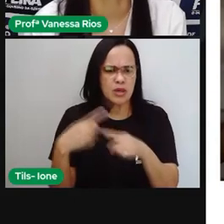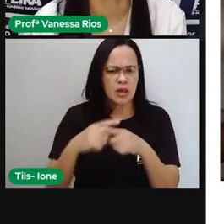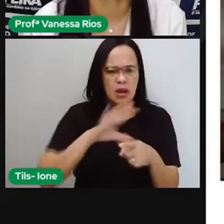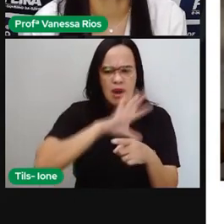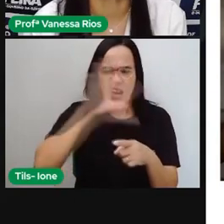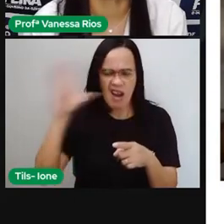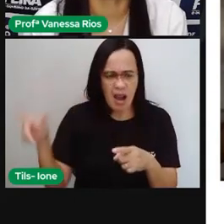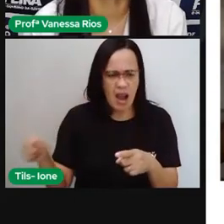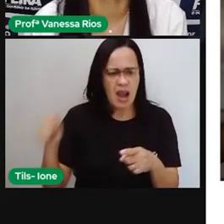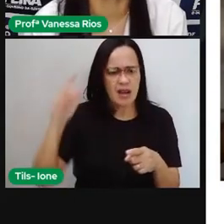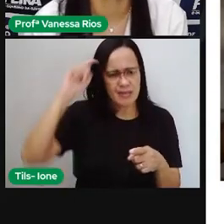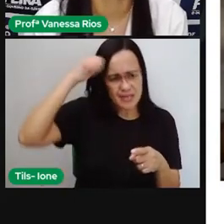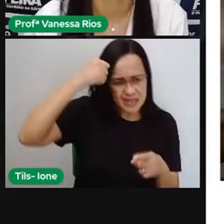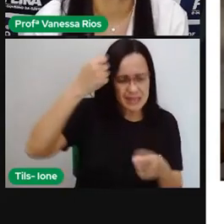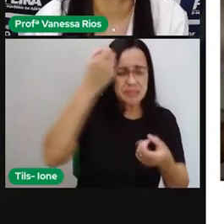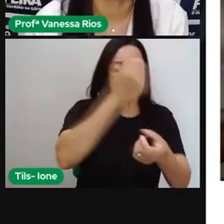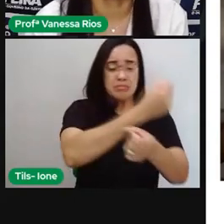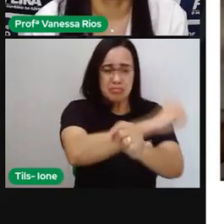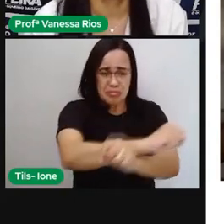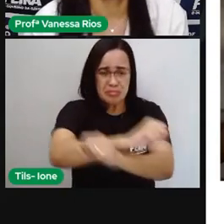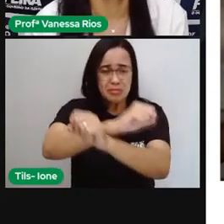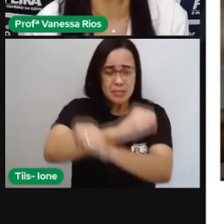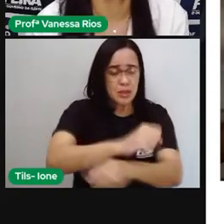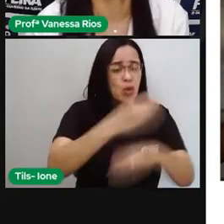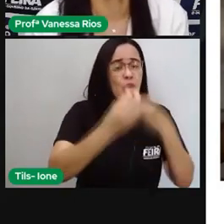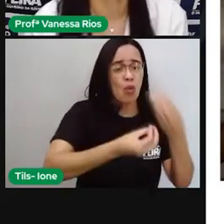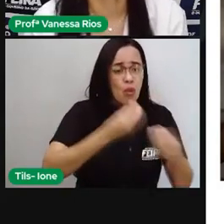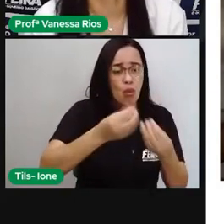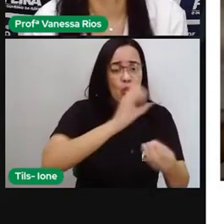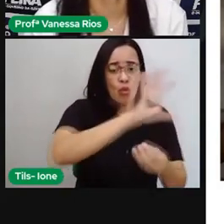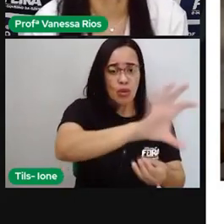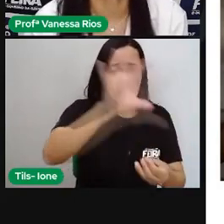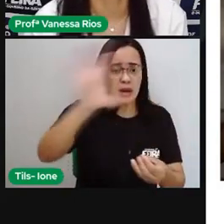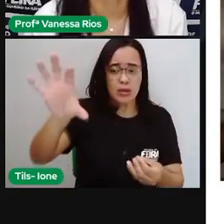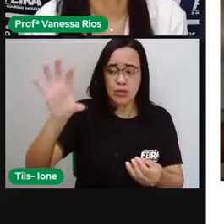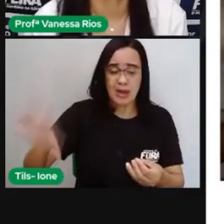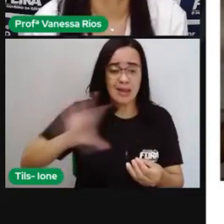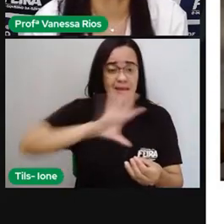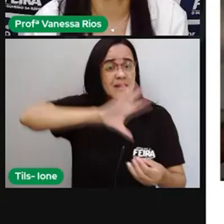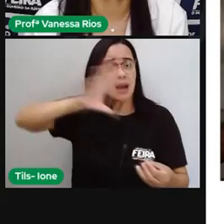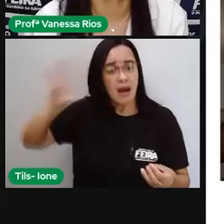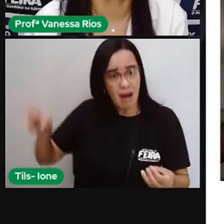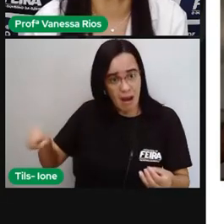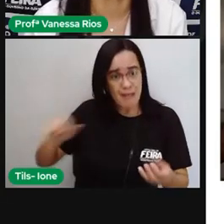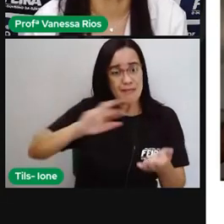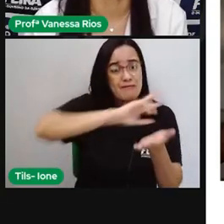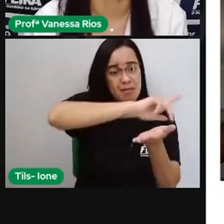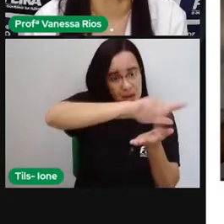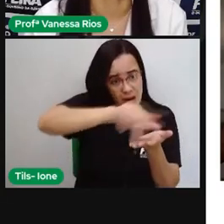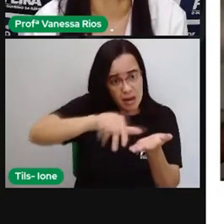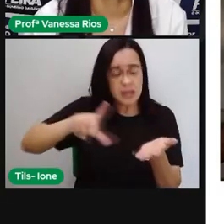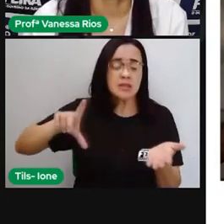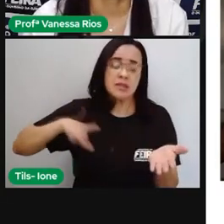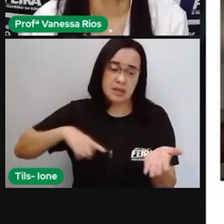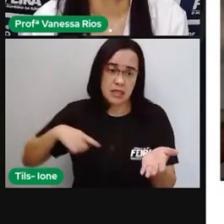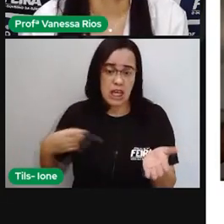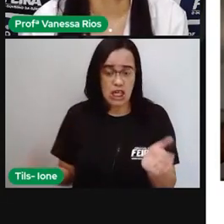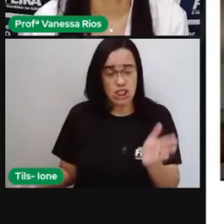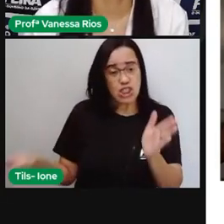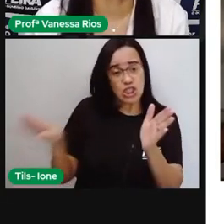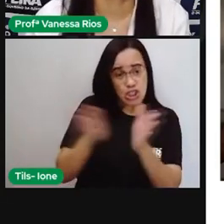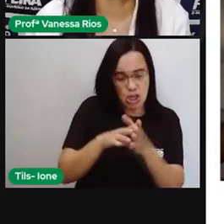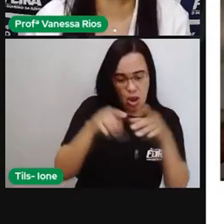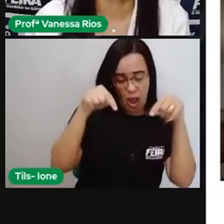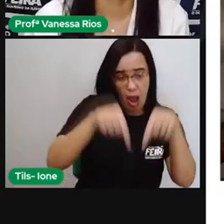aí diferenças, diversidade entre esses africanos que chegaram para o Brasil para serem escravizados. E